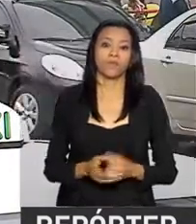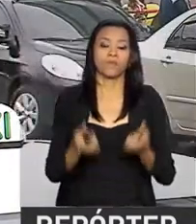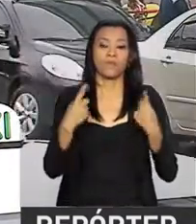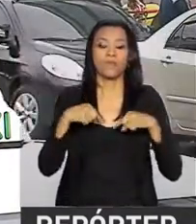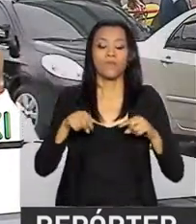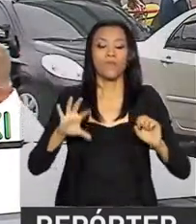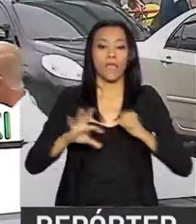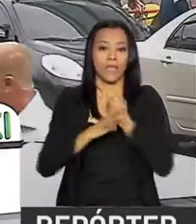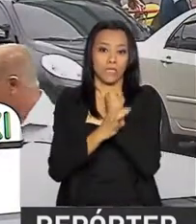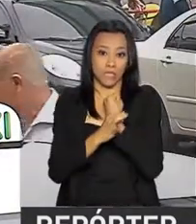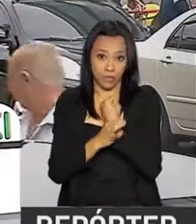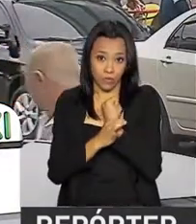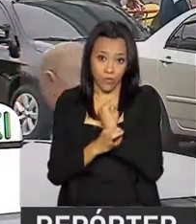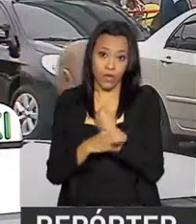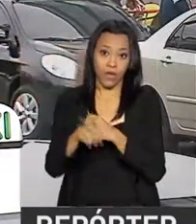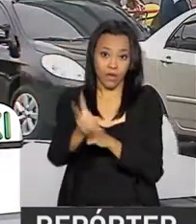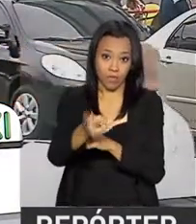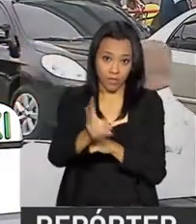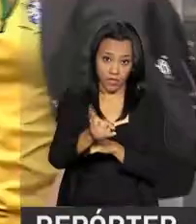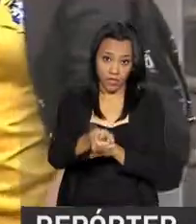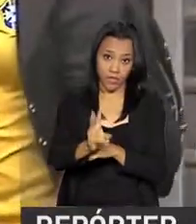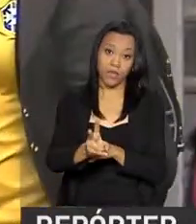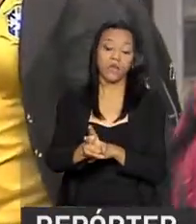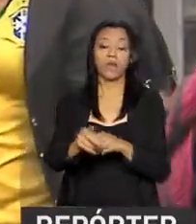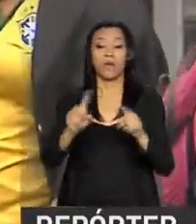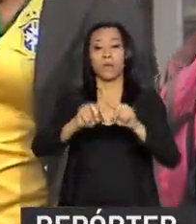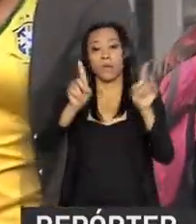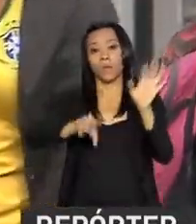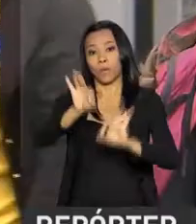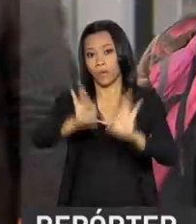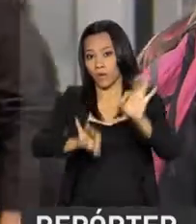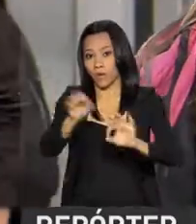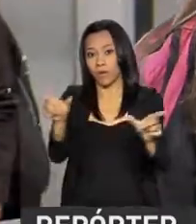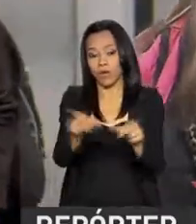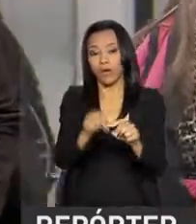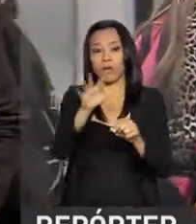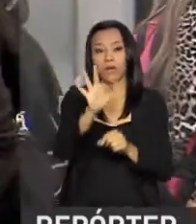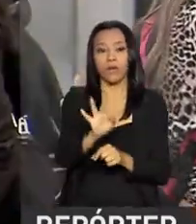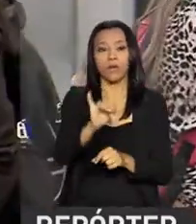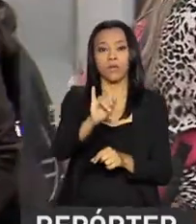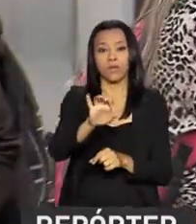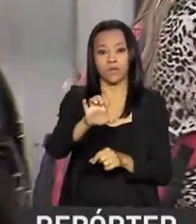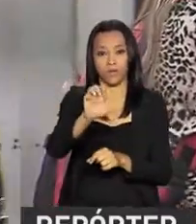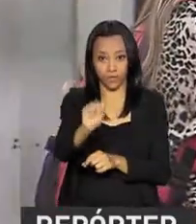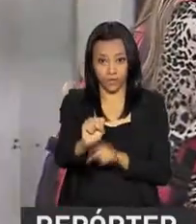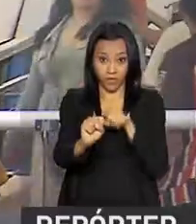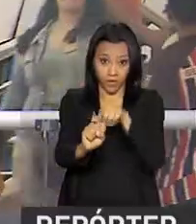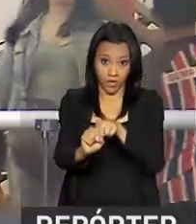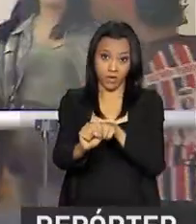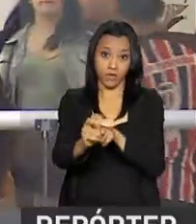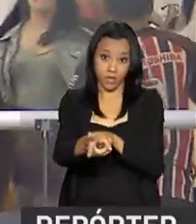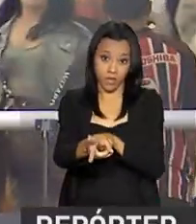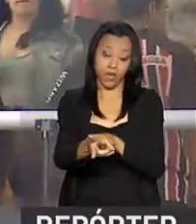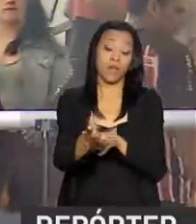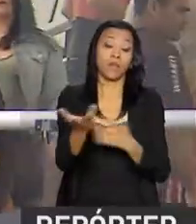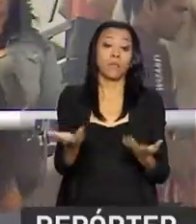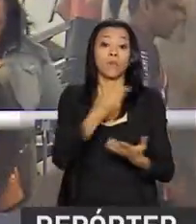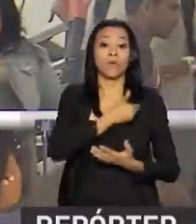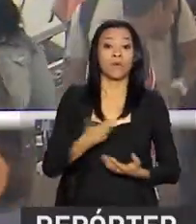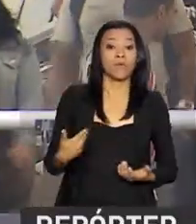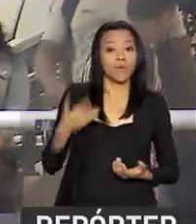garantir a manutenção do programa e superar a inadimplência no fundo de financiamento estudantil o fies o governo federal